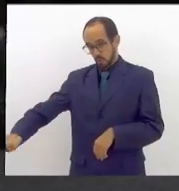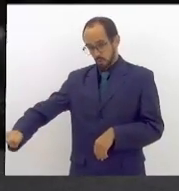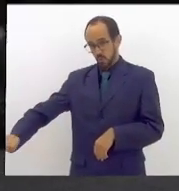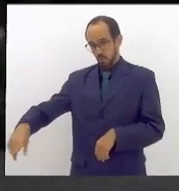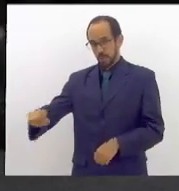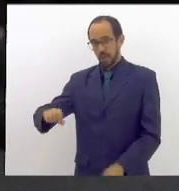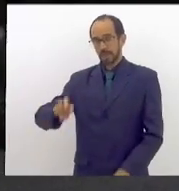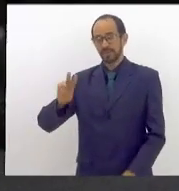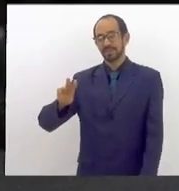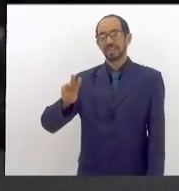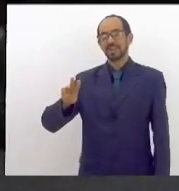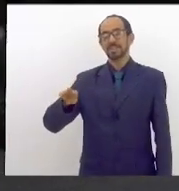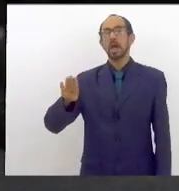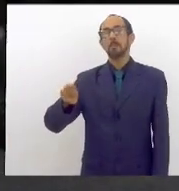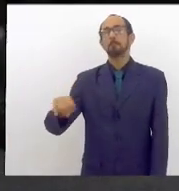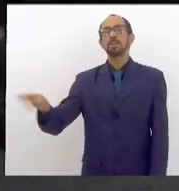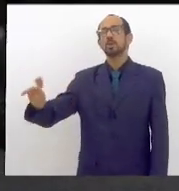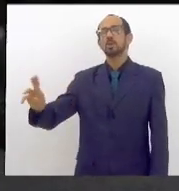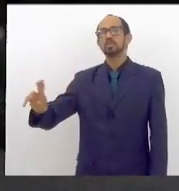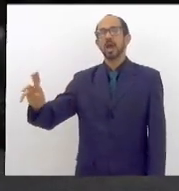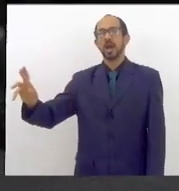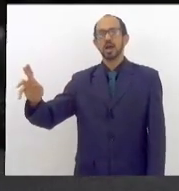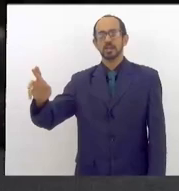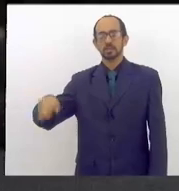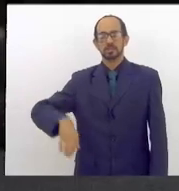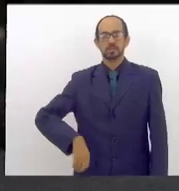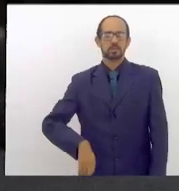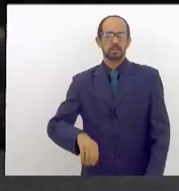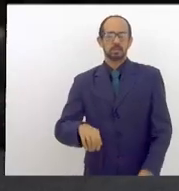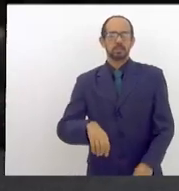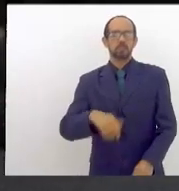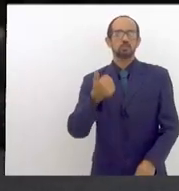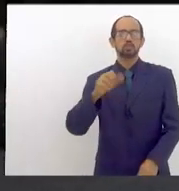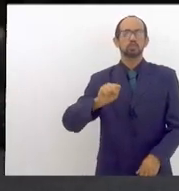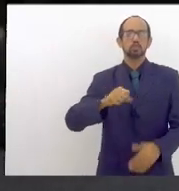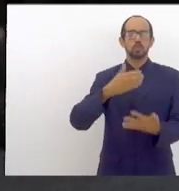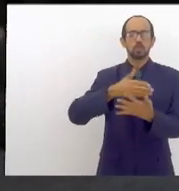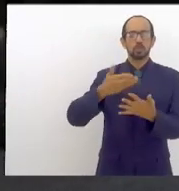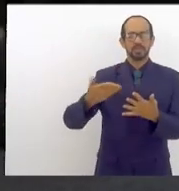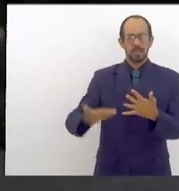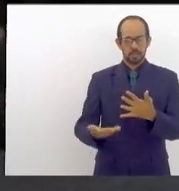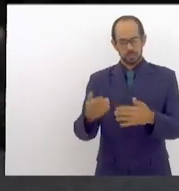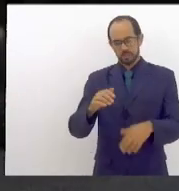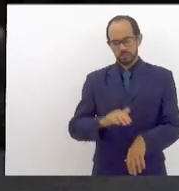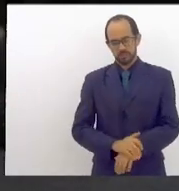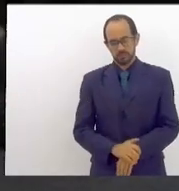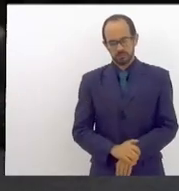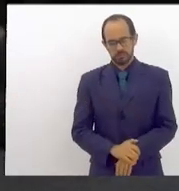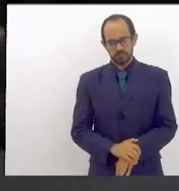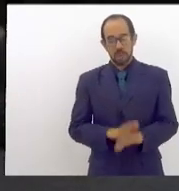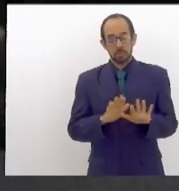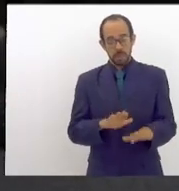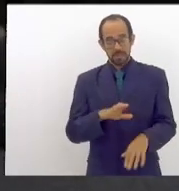pagos em 18 parcelas anuais uma péssima negociação mas no caso da CPI do Rio previdência nós não investigamos